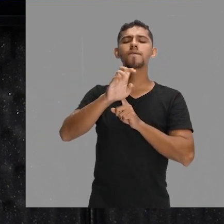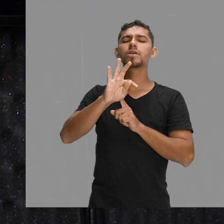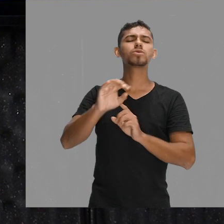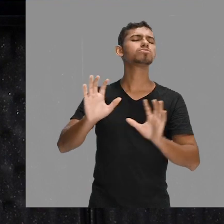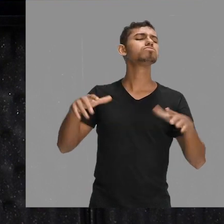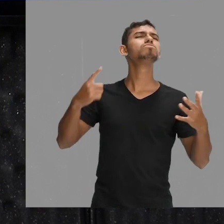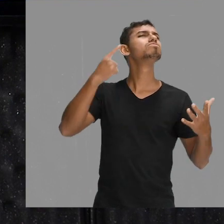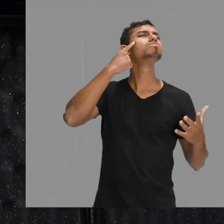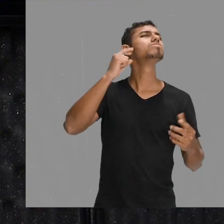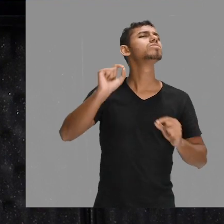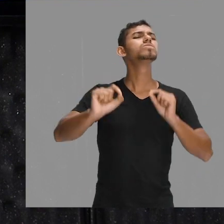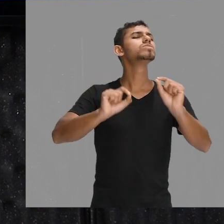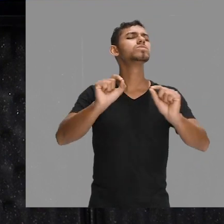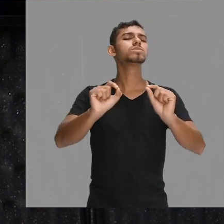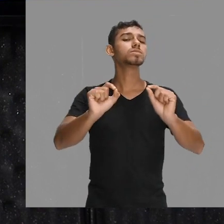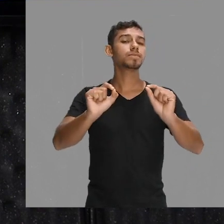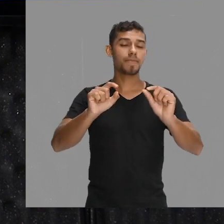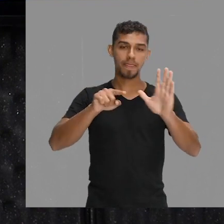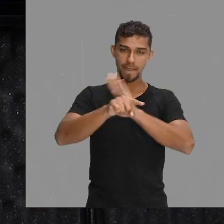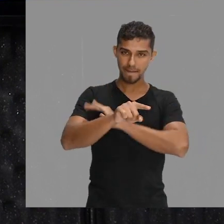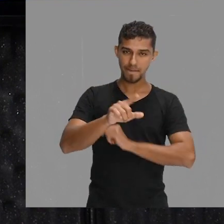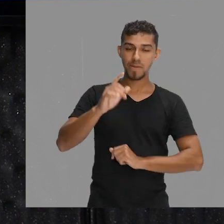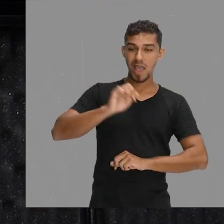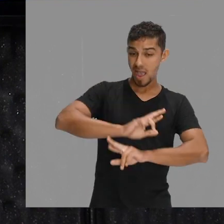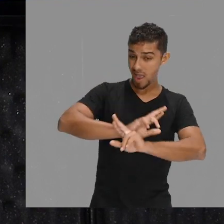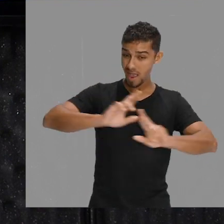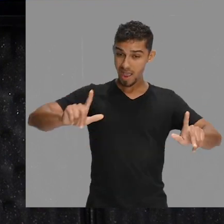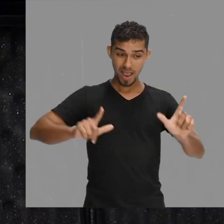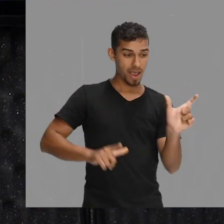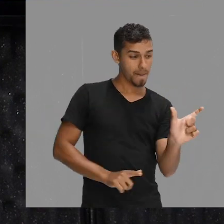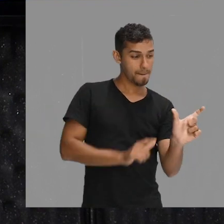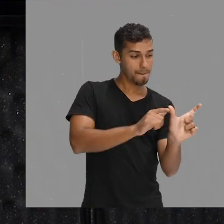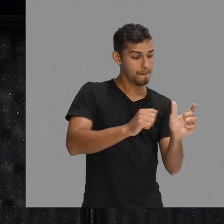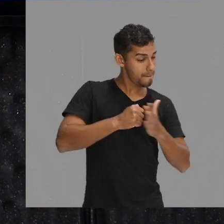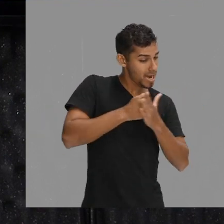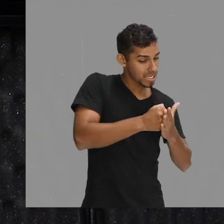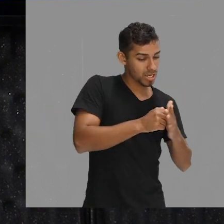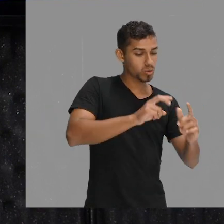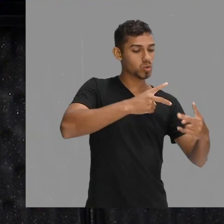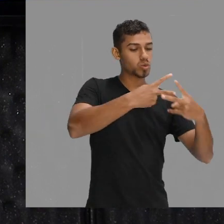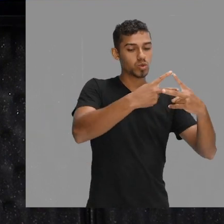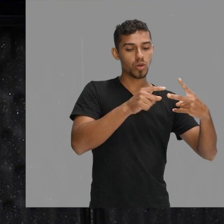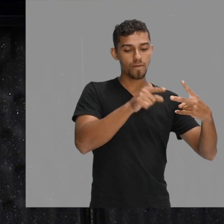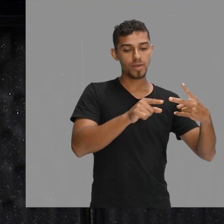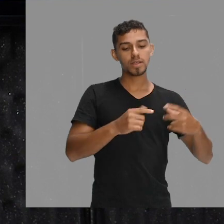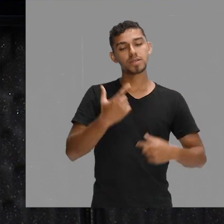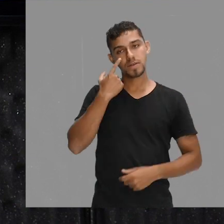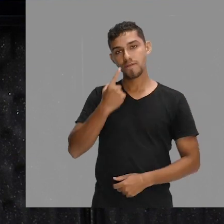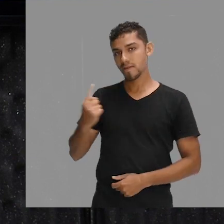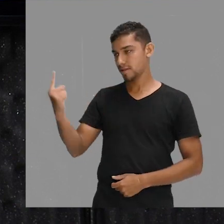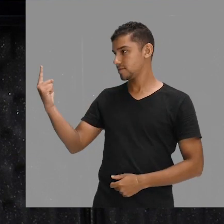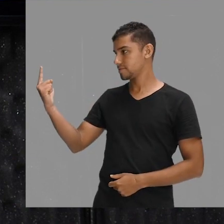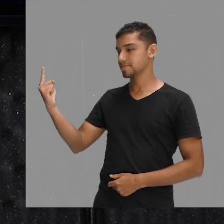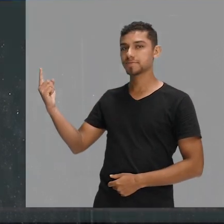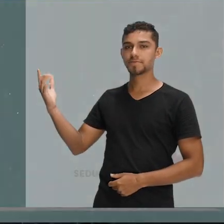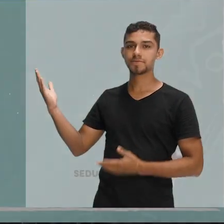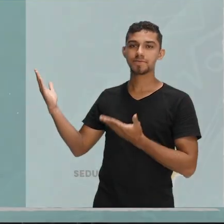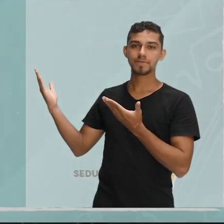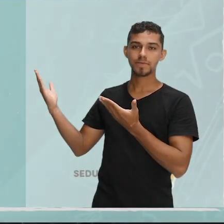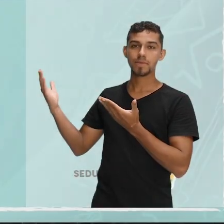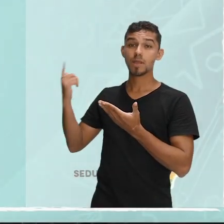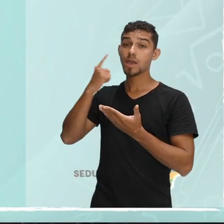efeito tonoscópico, é a diferença entre a pressão do solvente e a pressão da solução. Olha